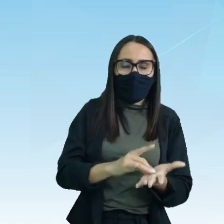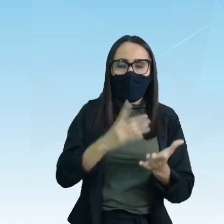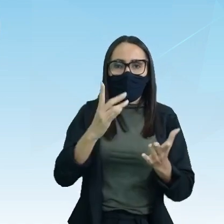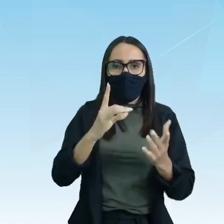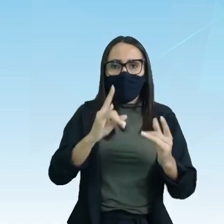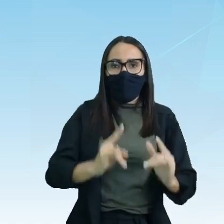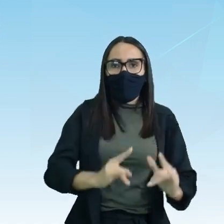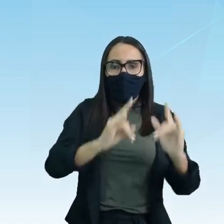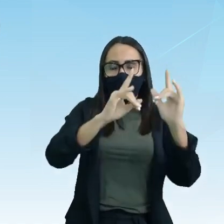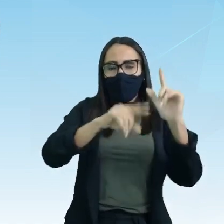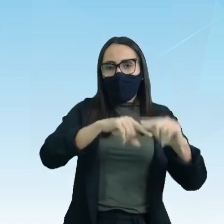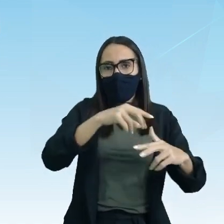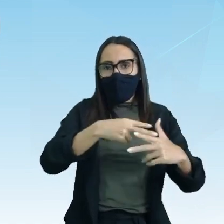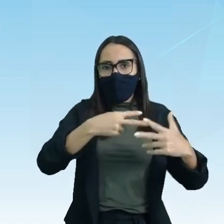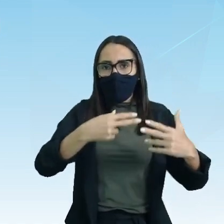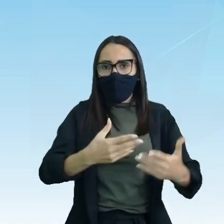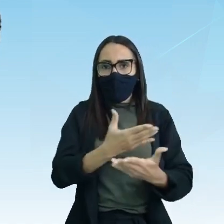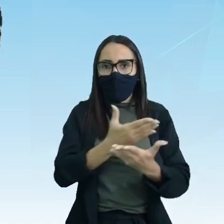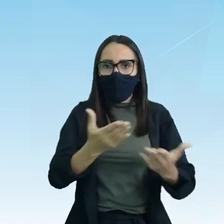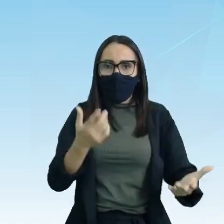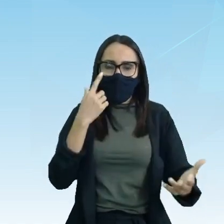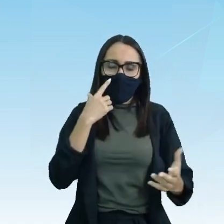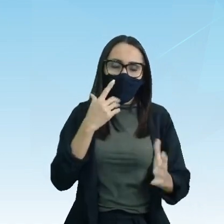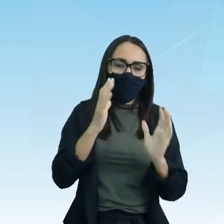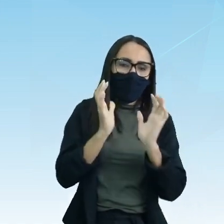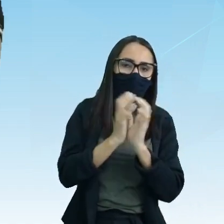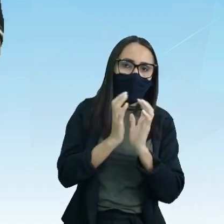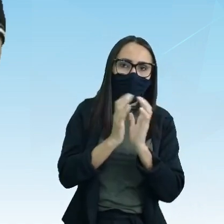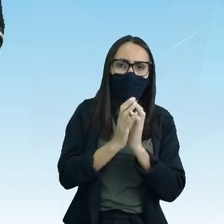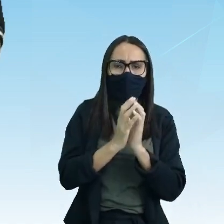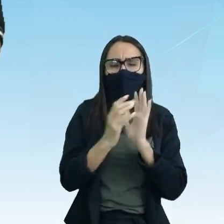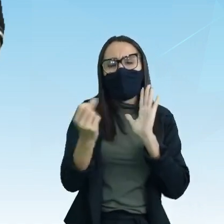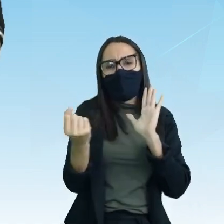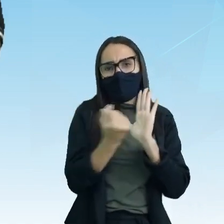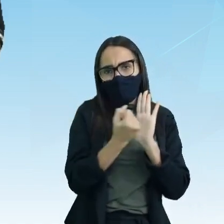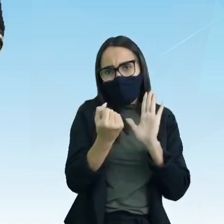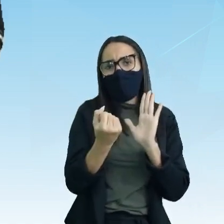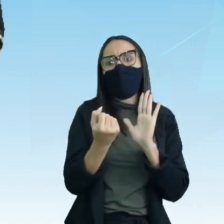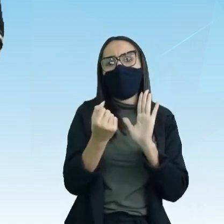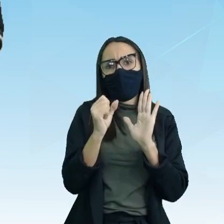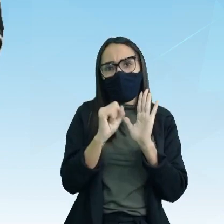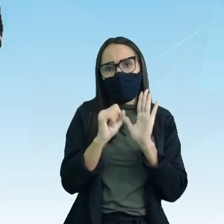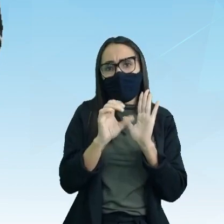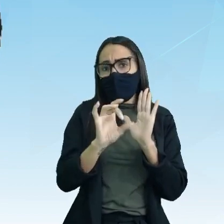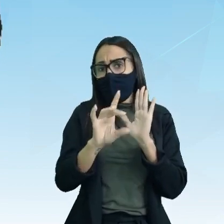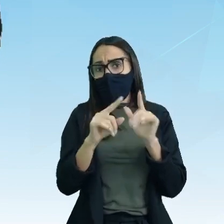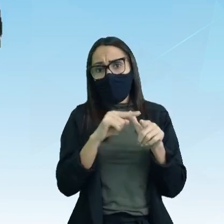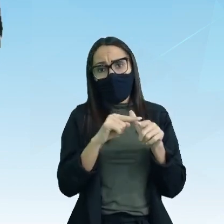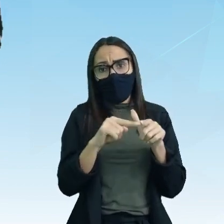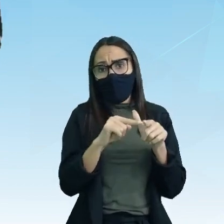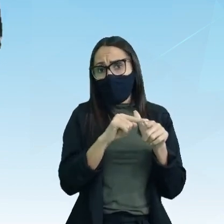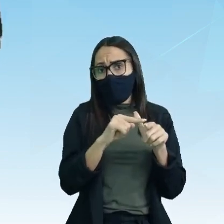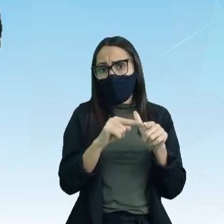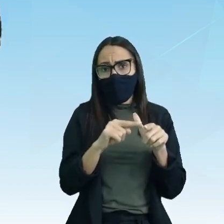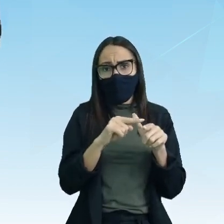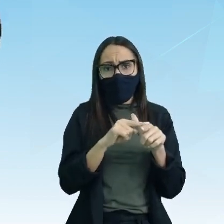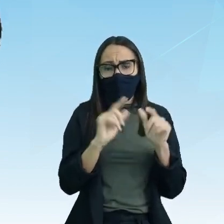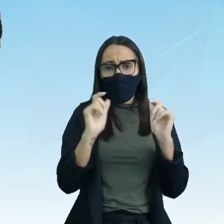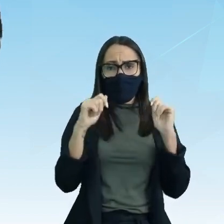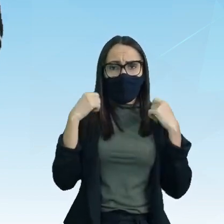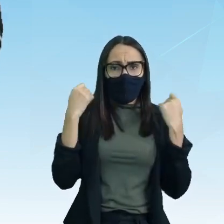de Pernambuco, que fica na cidade do Recife e que marcou, que marca não só o bairro de São José, não só o centro, mas a